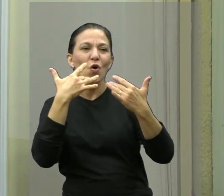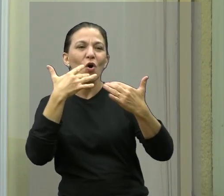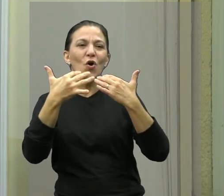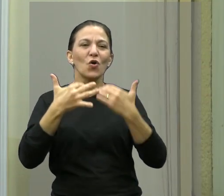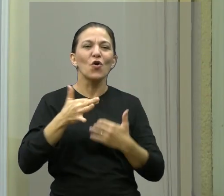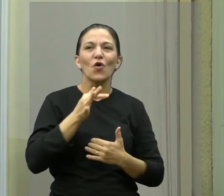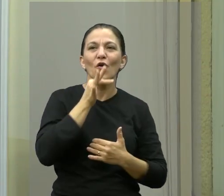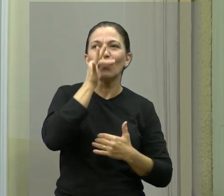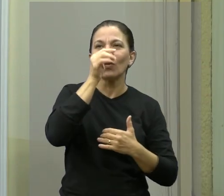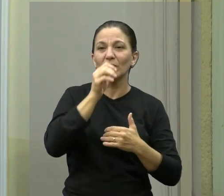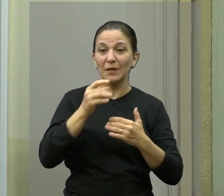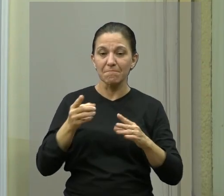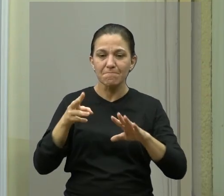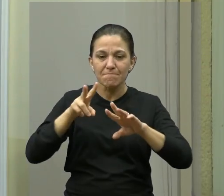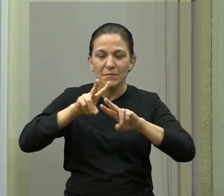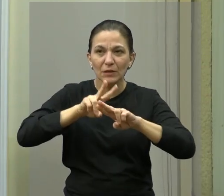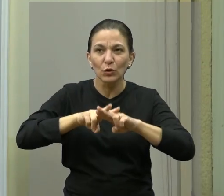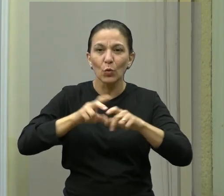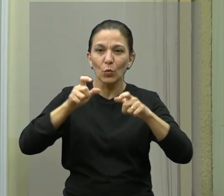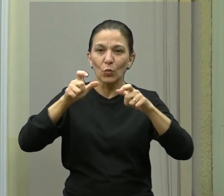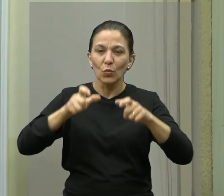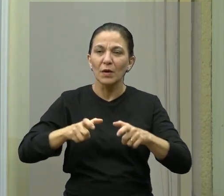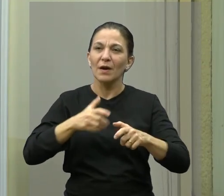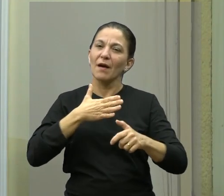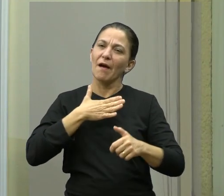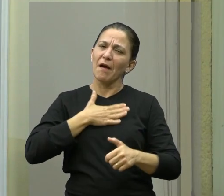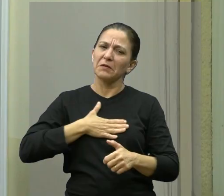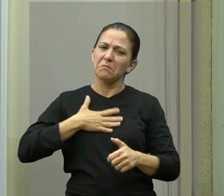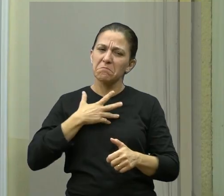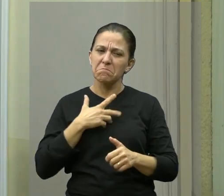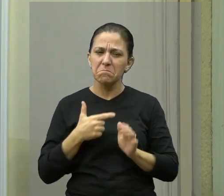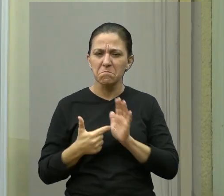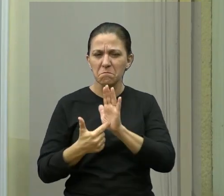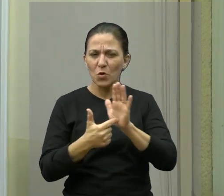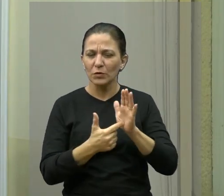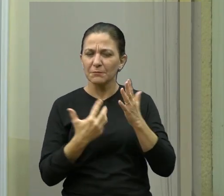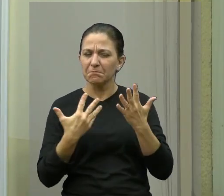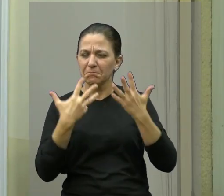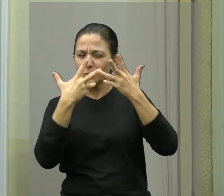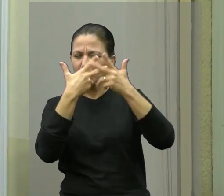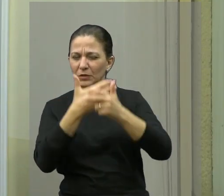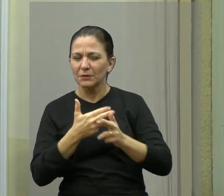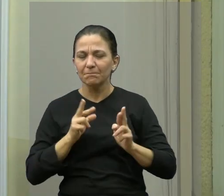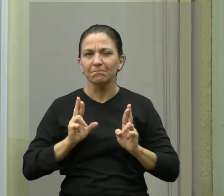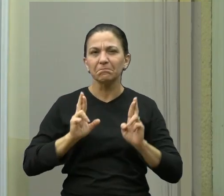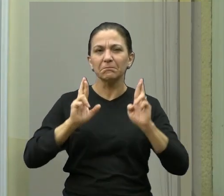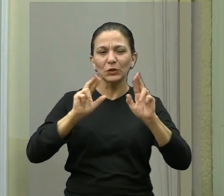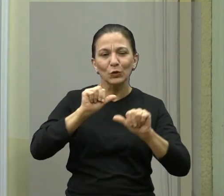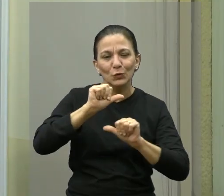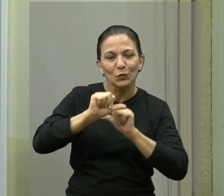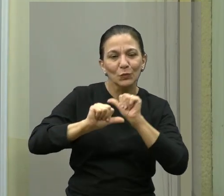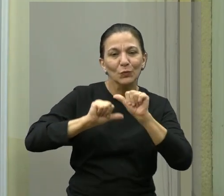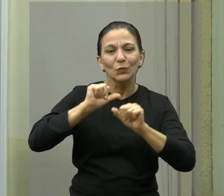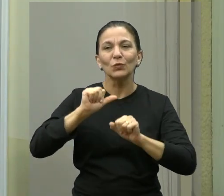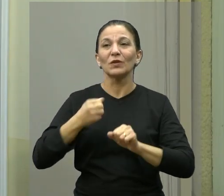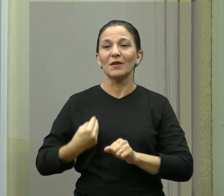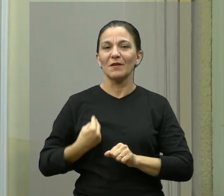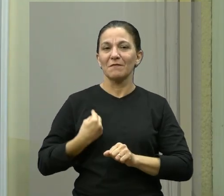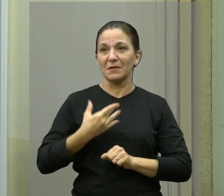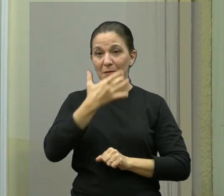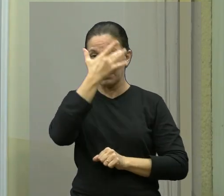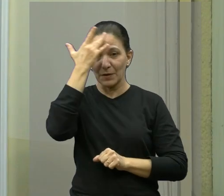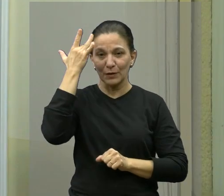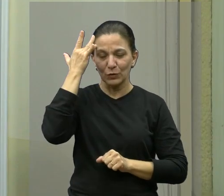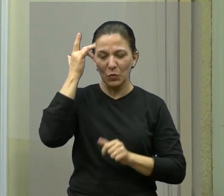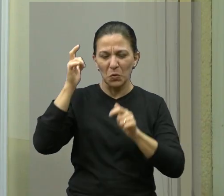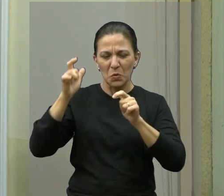a prisão em um lugar agradável, Tistu demonstra que beleza e esperança podem mudar até mesmo a vida das pessoas que